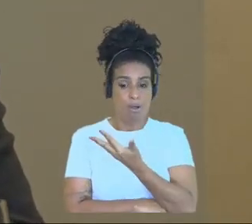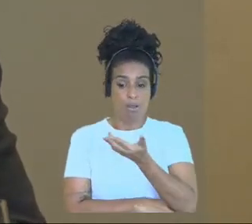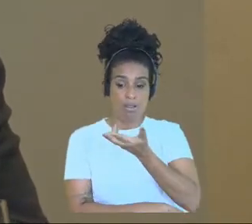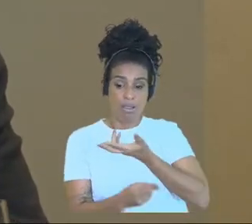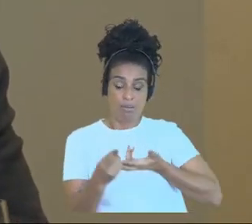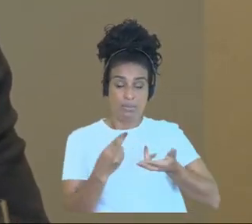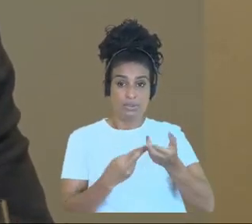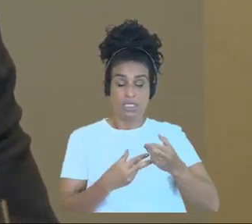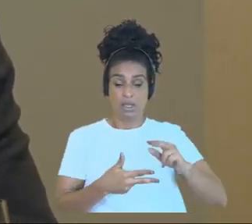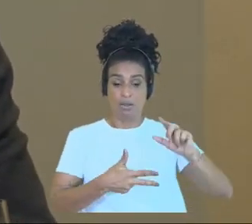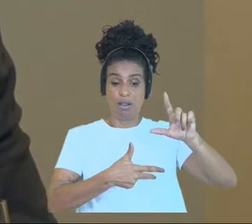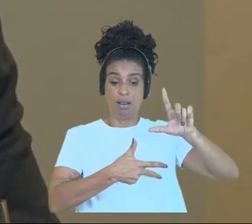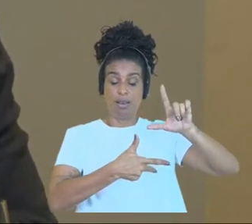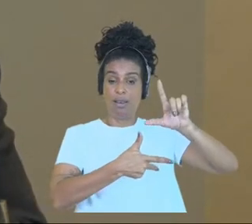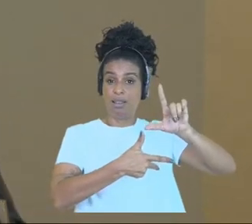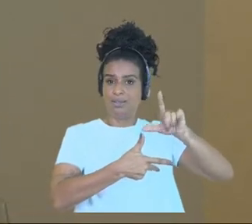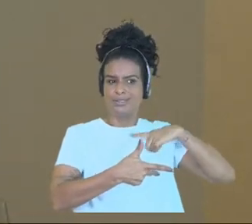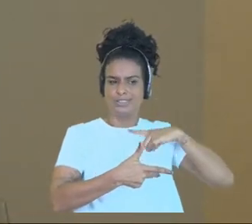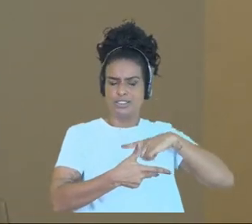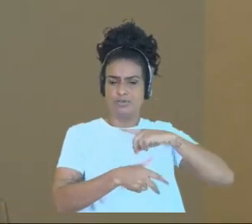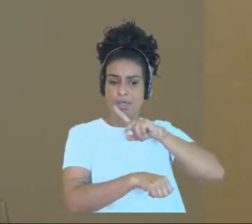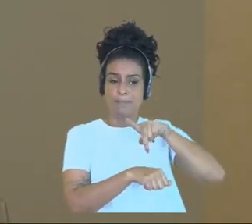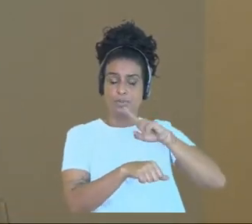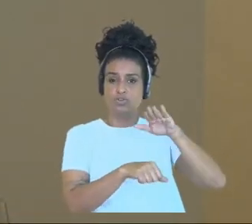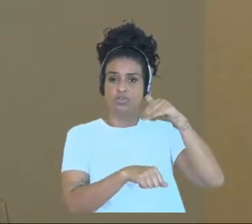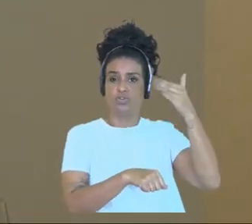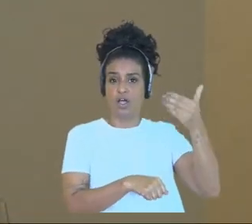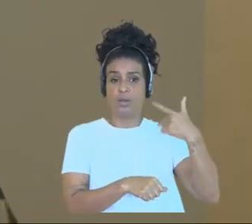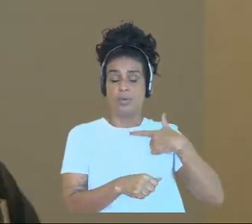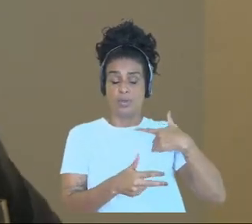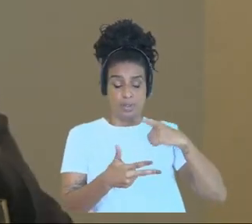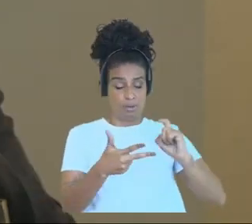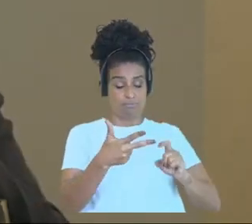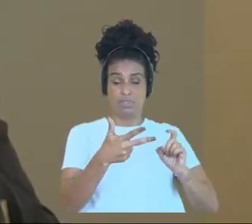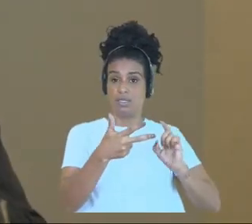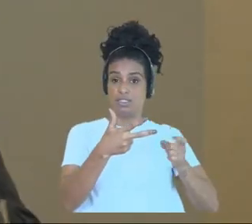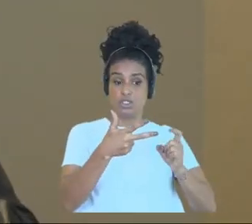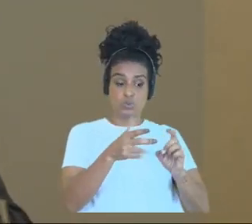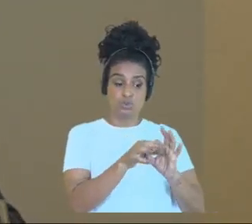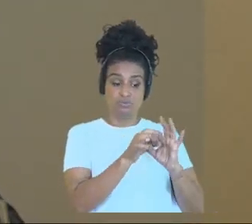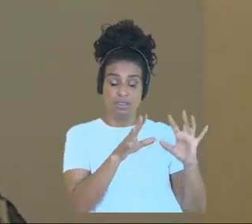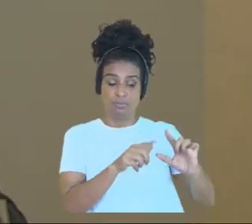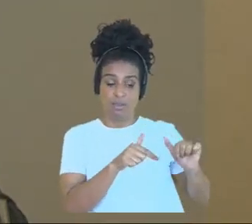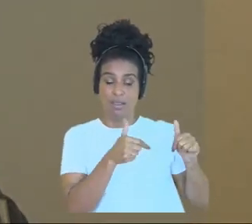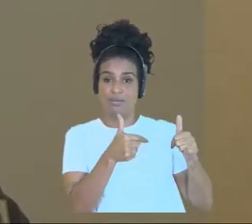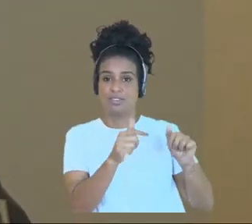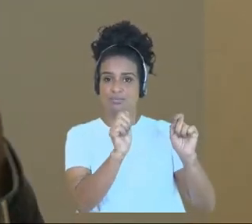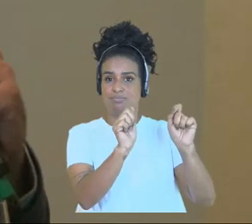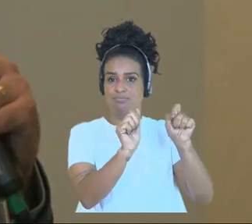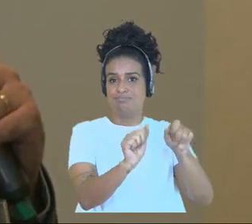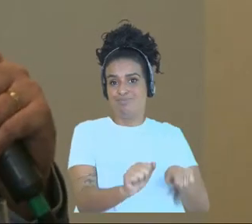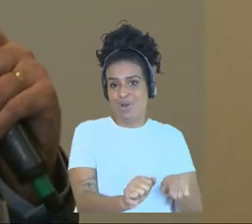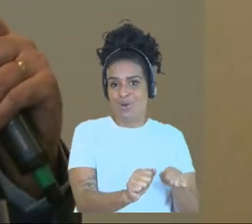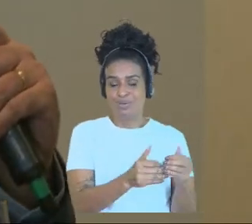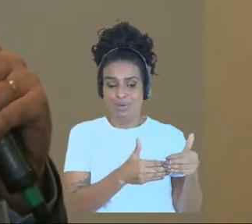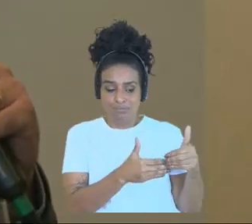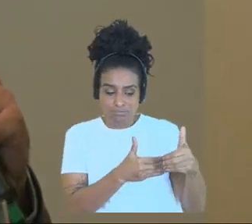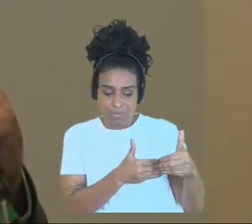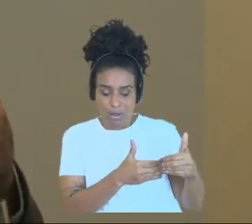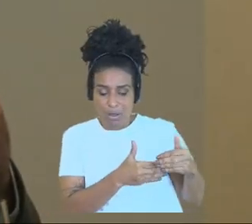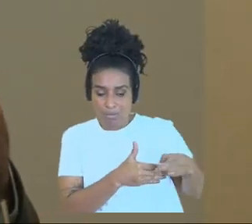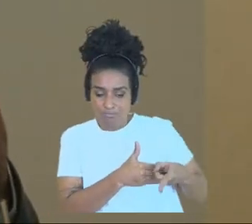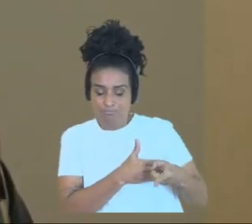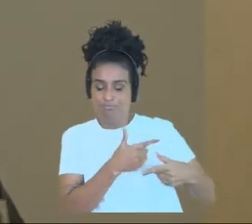com o legislativo, é a política externa. Ela está muito concentrada na mão do Poder Executivo. Então, ele vai ter um pouco mais de liberdade para fazer iniciativas